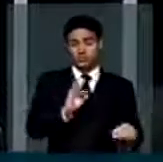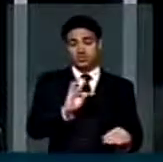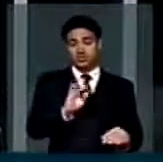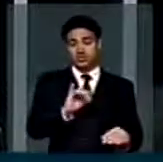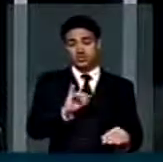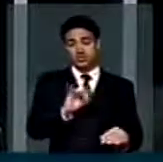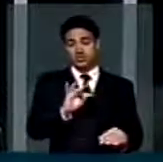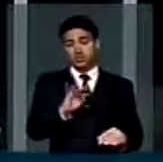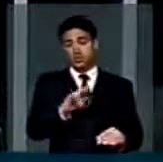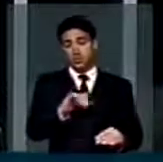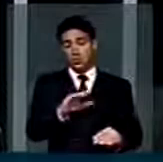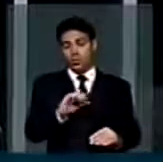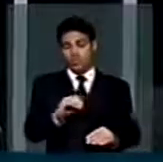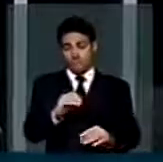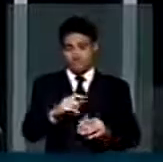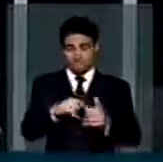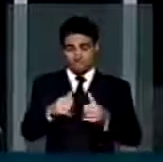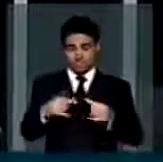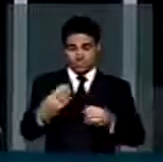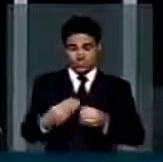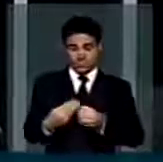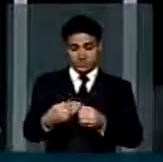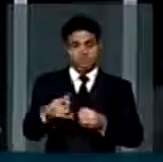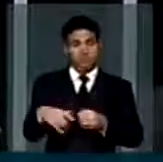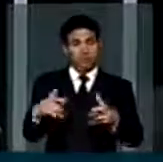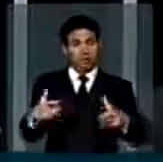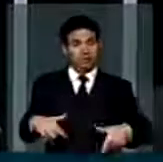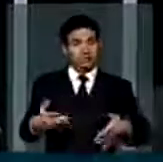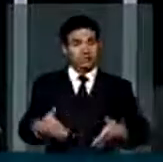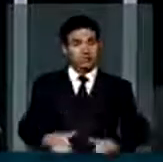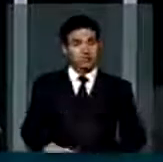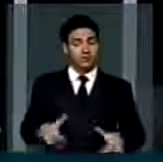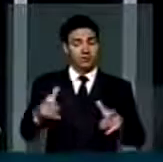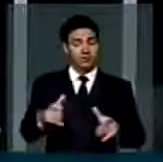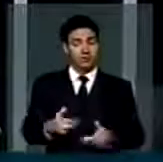seu município, aonde ele nasceu, aonde ele tem